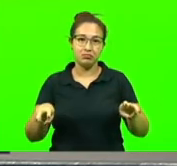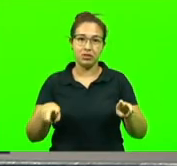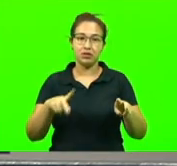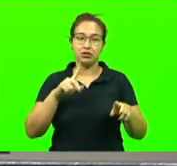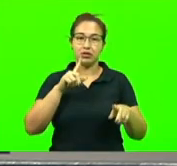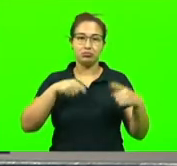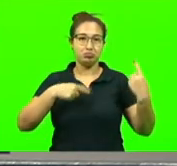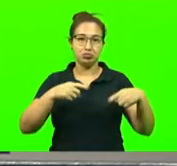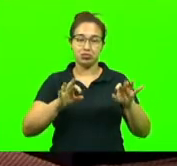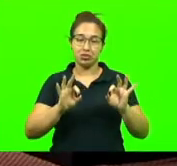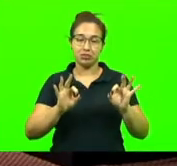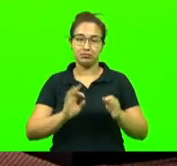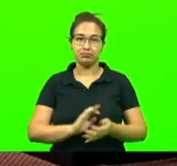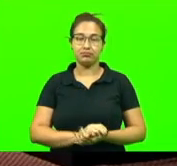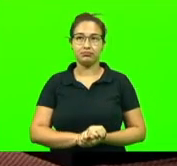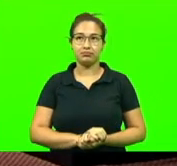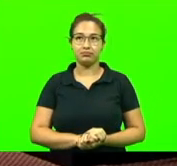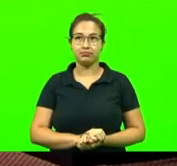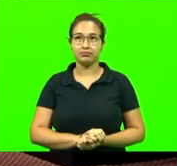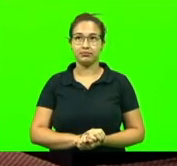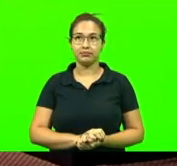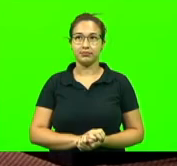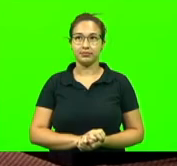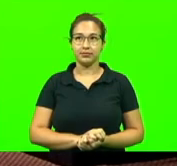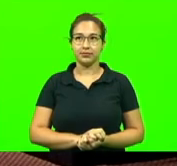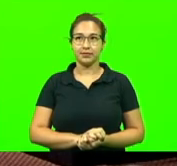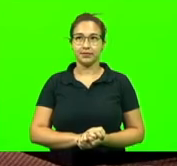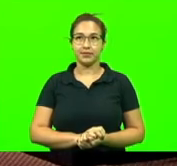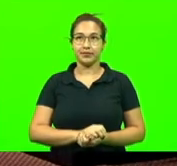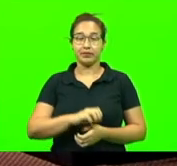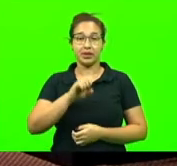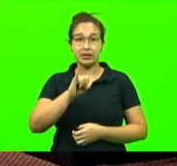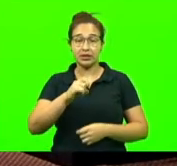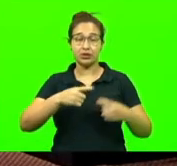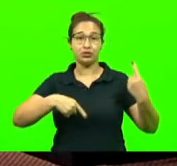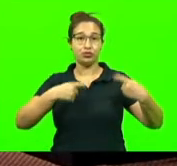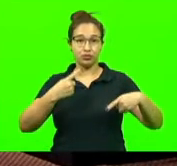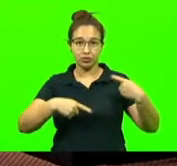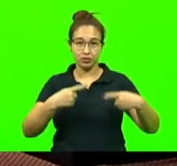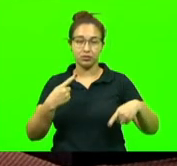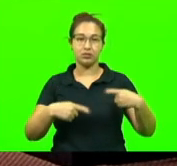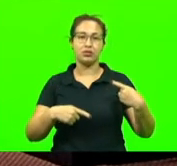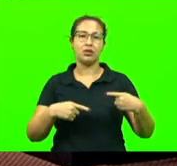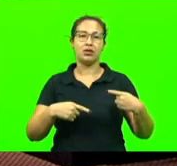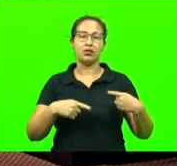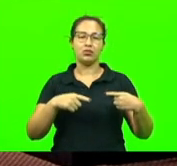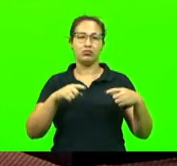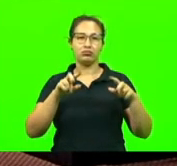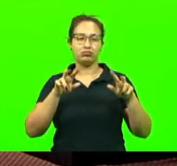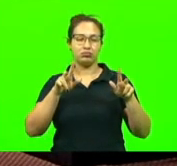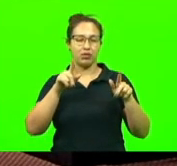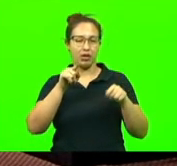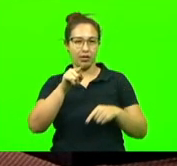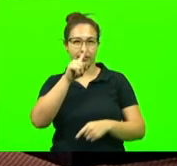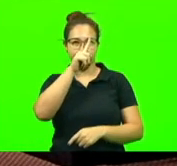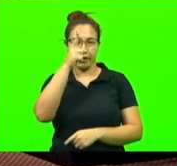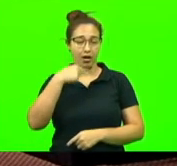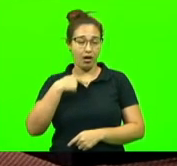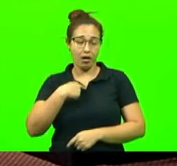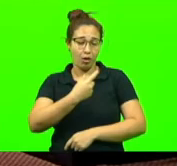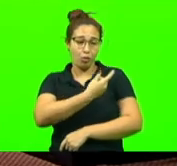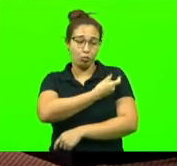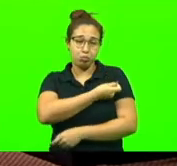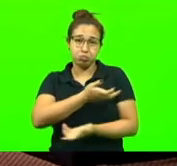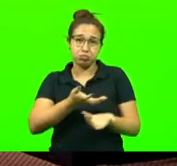Ok, obrigado. Presidente, se for discutido, também levar em consideração o fato de que também não tomei, não vou